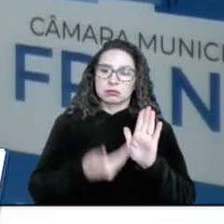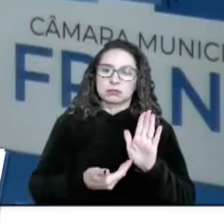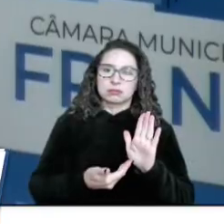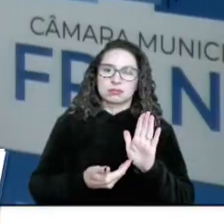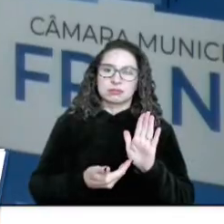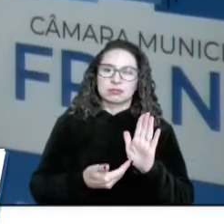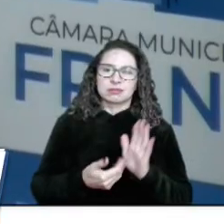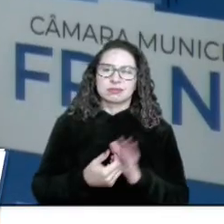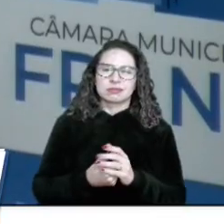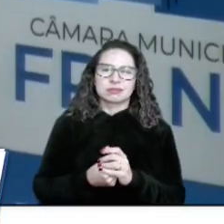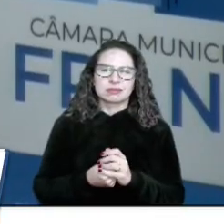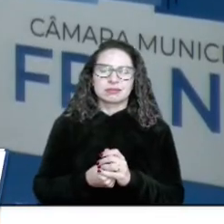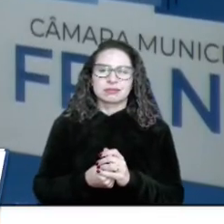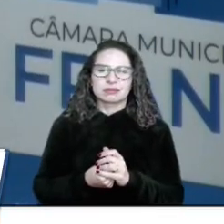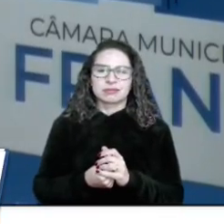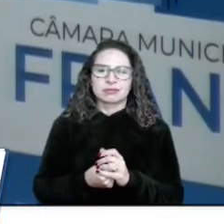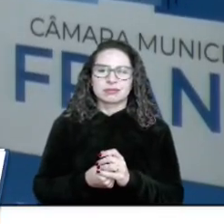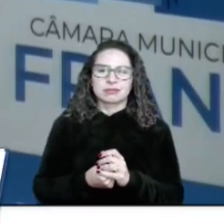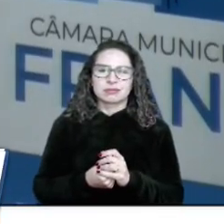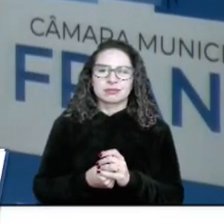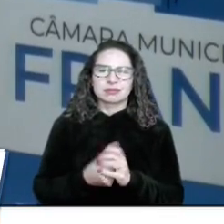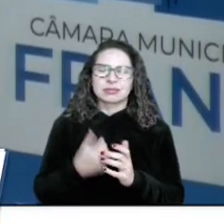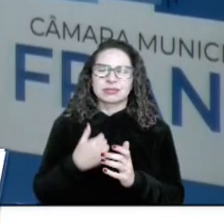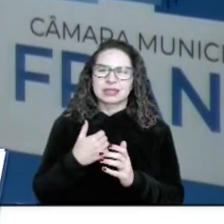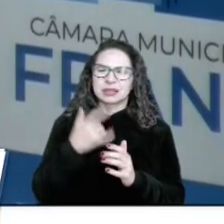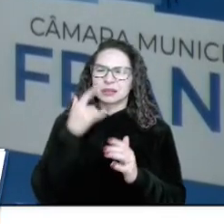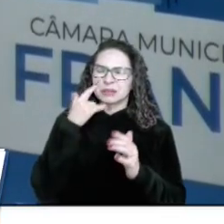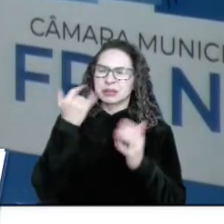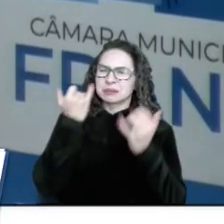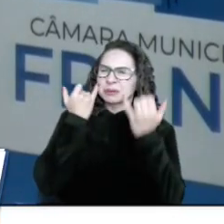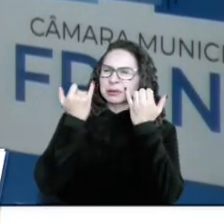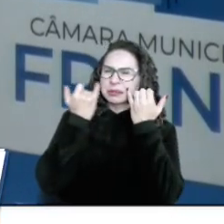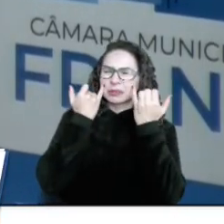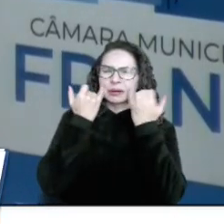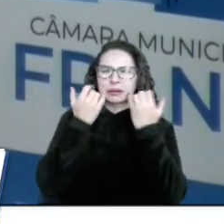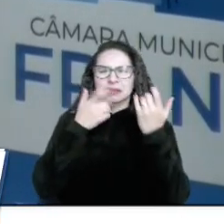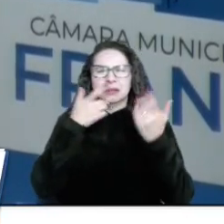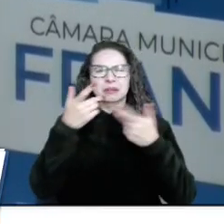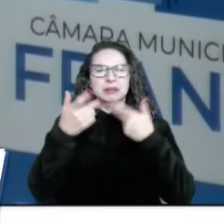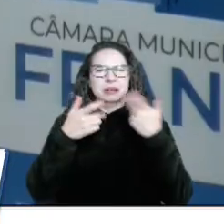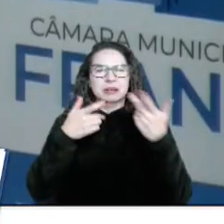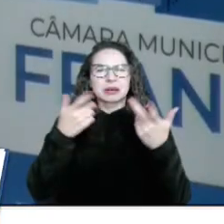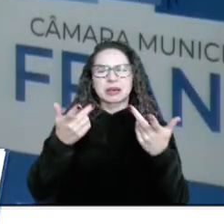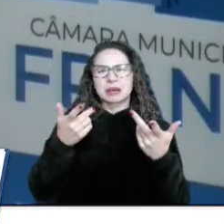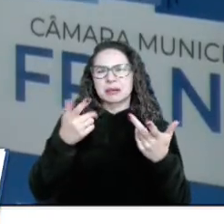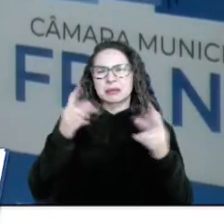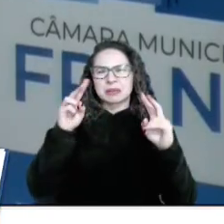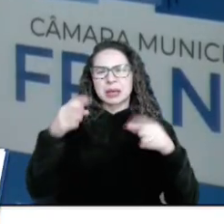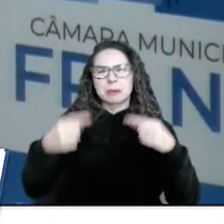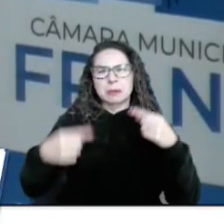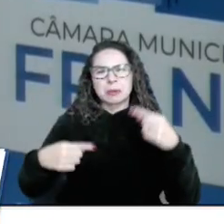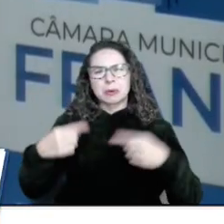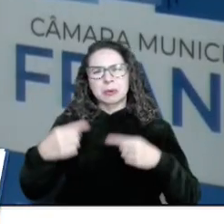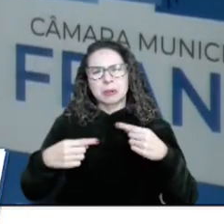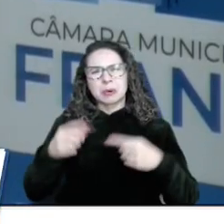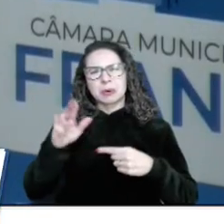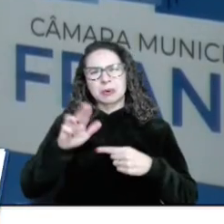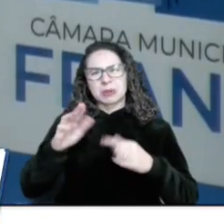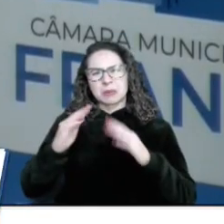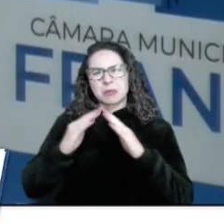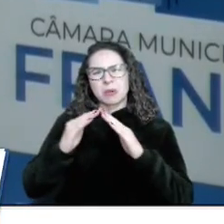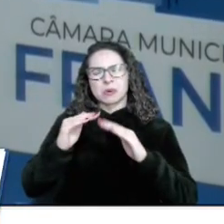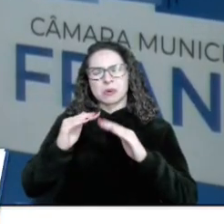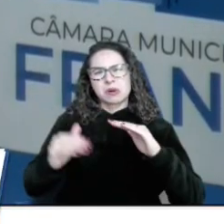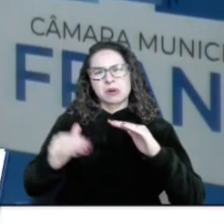eu começo a ouvir tanta coisa assim que fala, fazer média política, usando o morador de rua que está numa